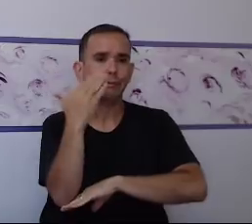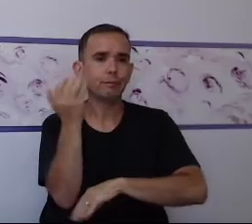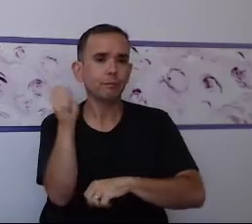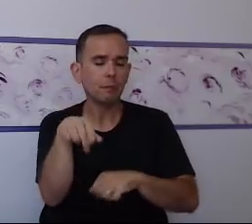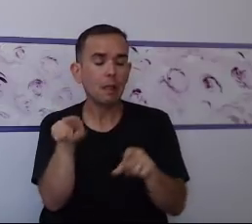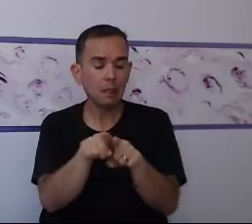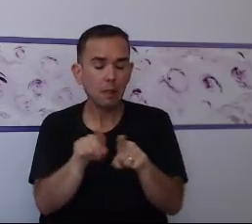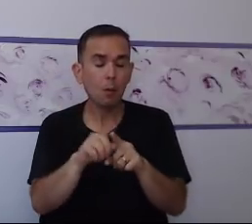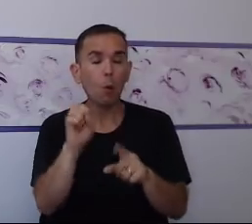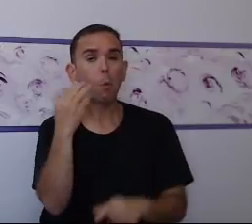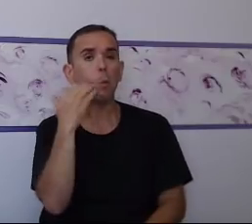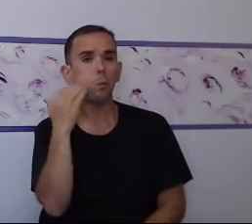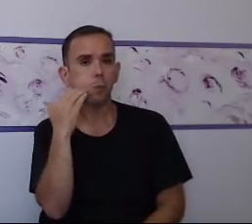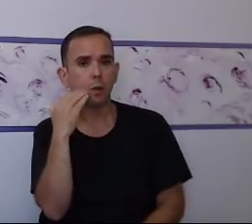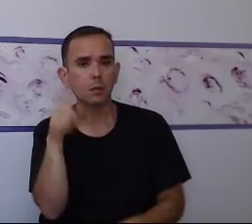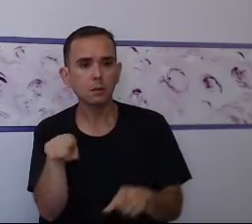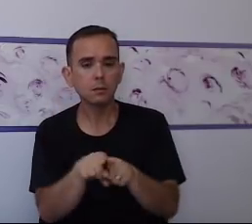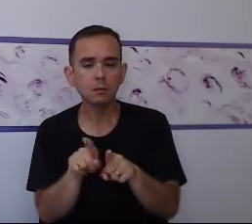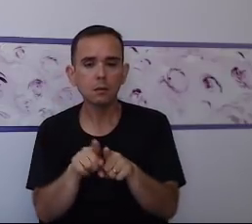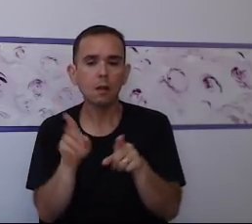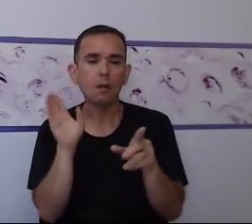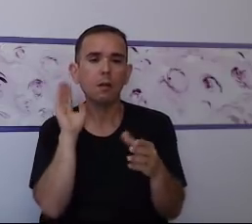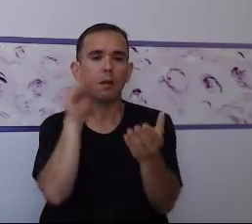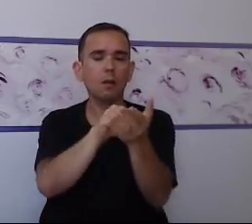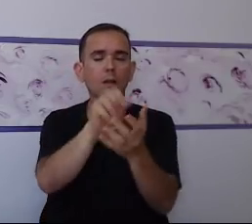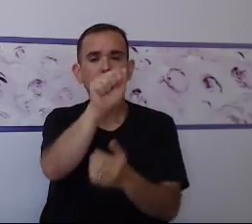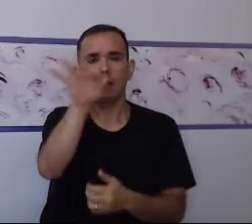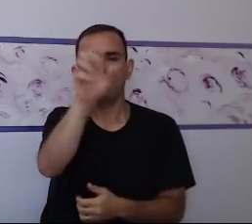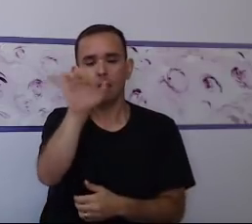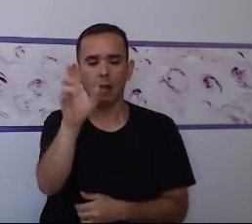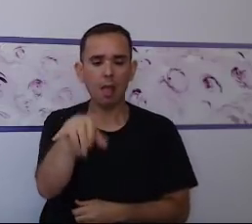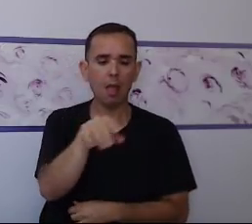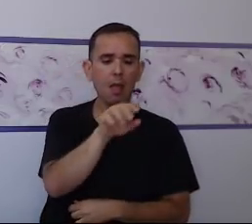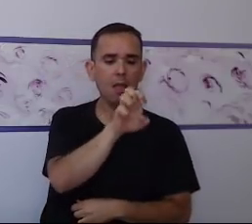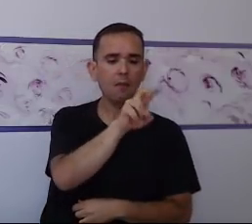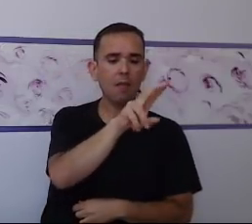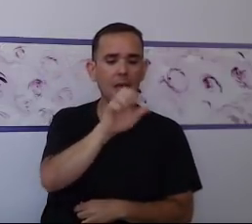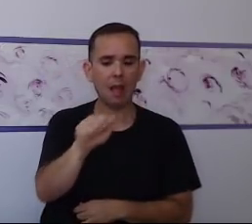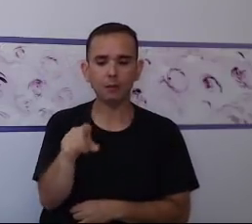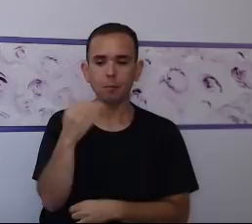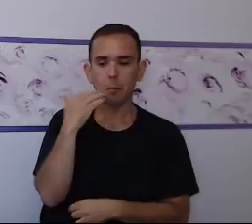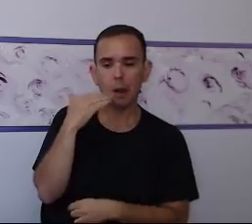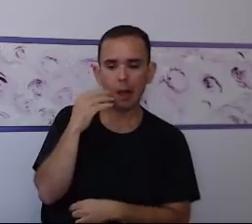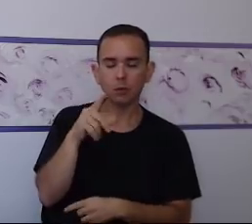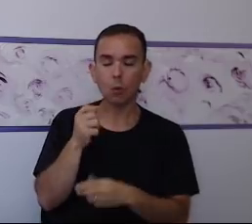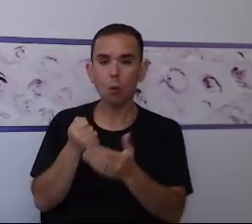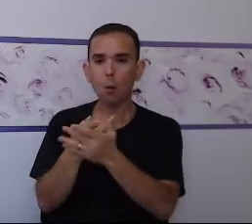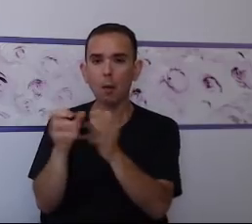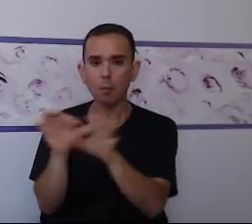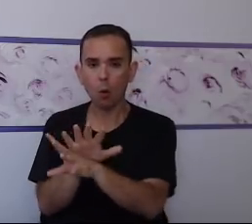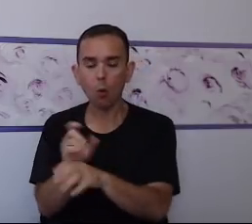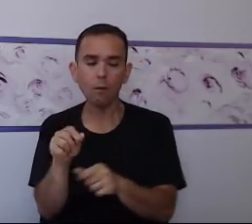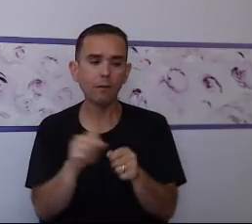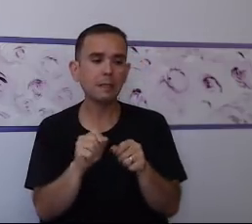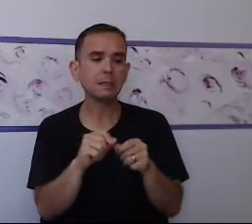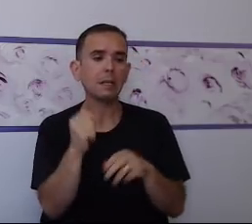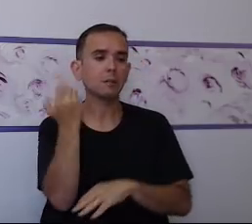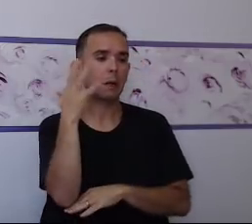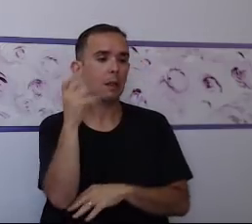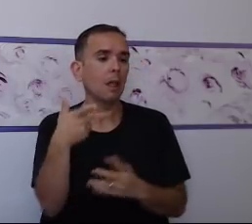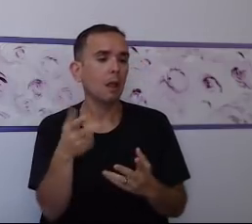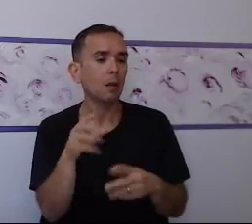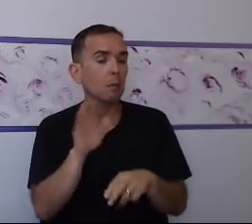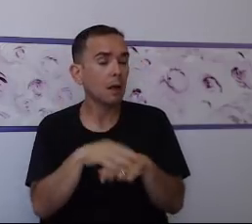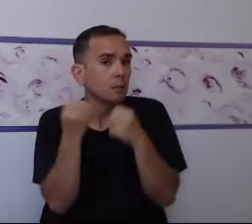flutuação de tônus, até mesmo no alfabeto que eu vou confeccionar. Se eu vou usar EVA, se eu vou usar um plástico, se eu vou comprar pronto, ou se eu vou fazer de madeira, um pouquinho mais